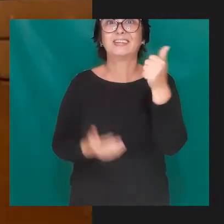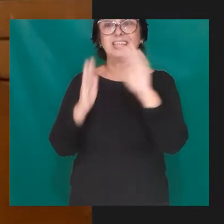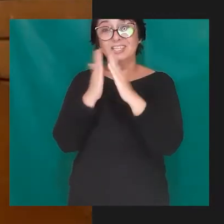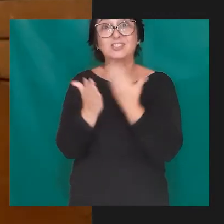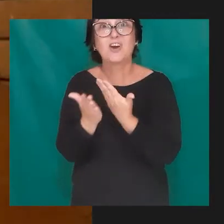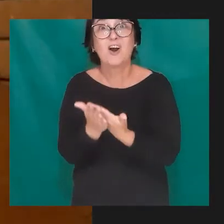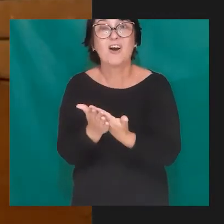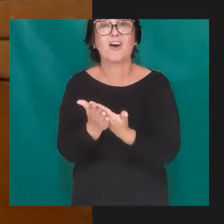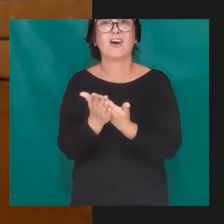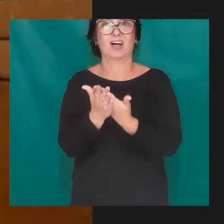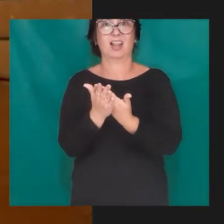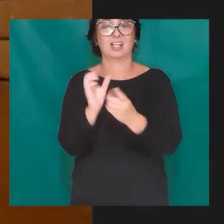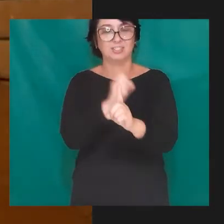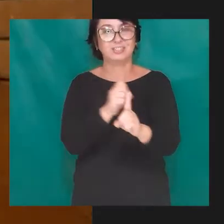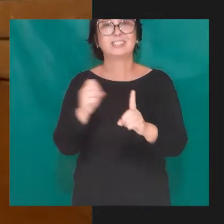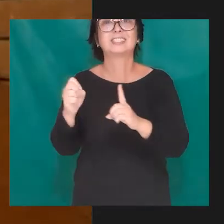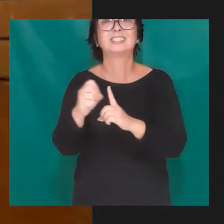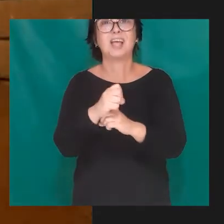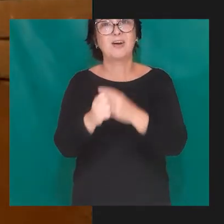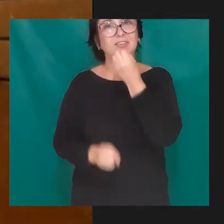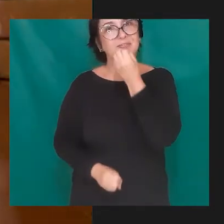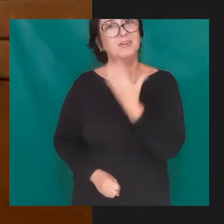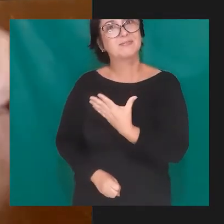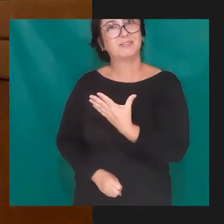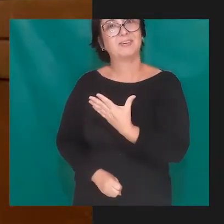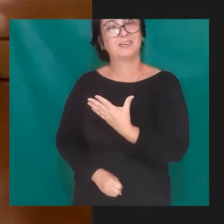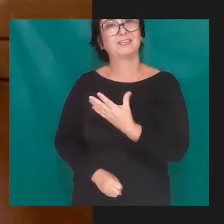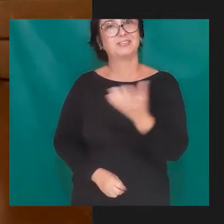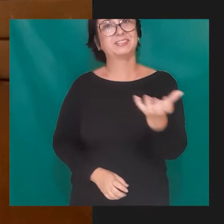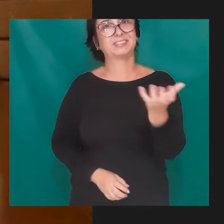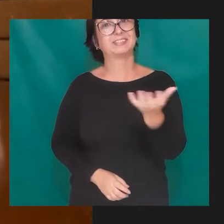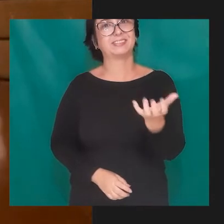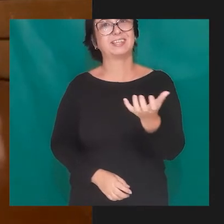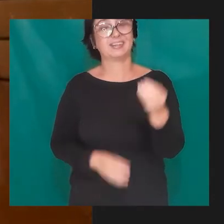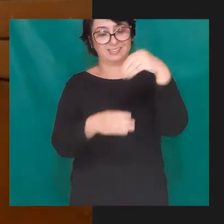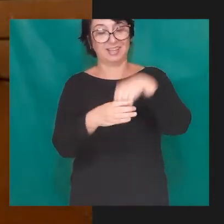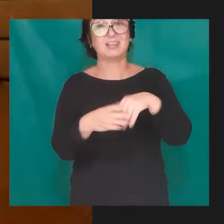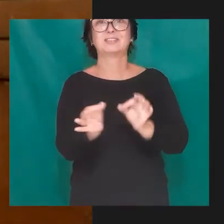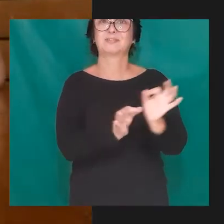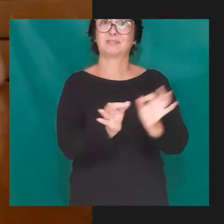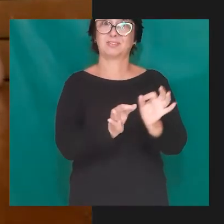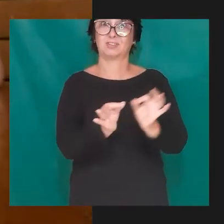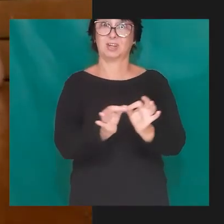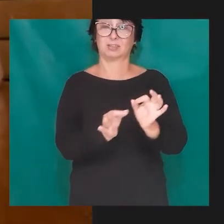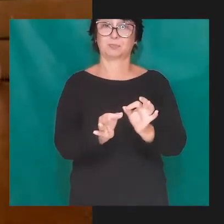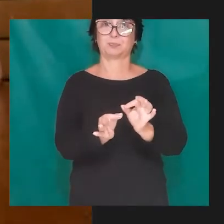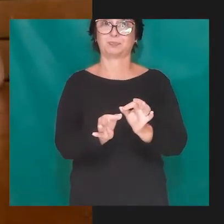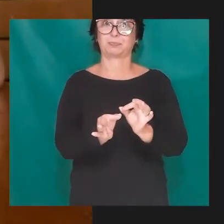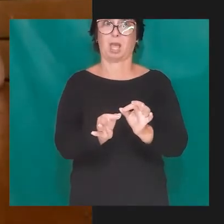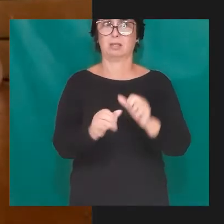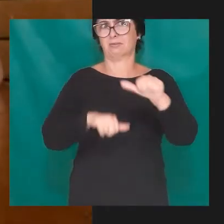melhoram, o rendimento escolar melhora. Então, isso que a gente quer. Dentro do projeto. Se a criança vai